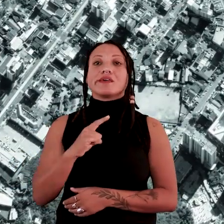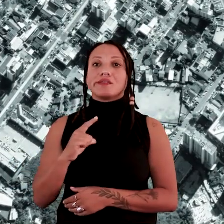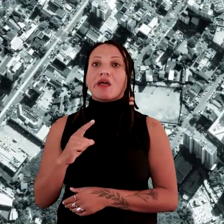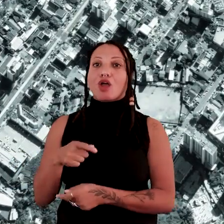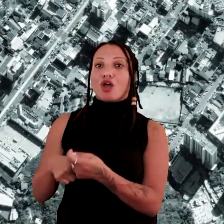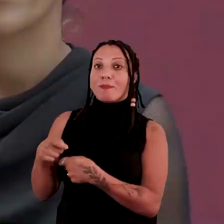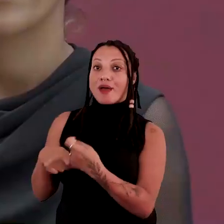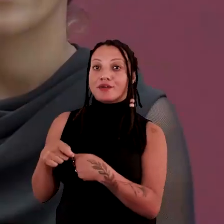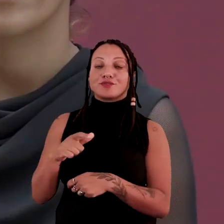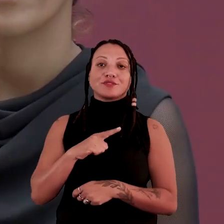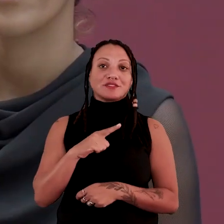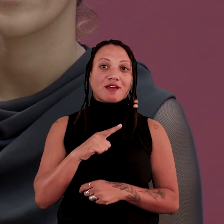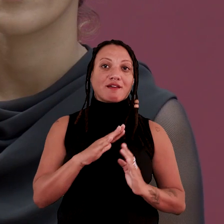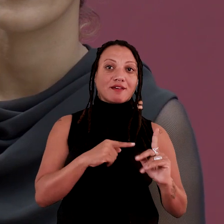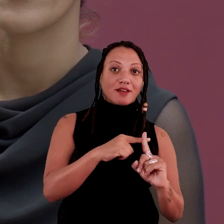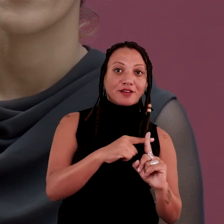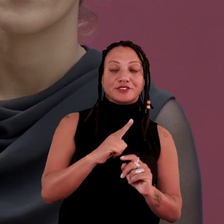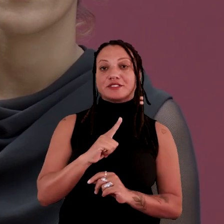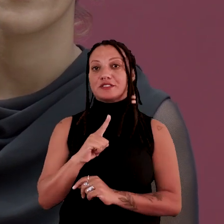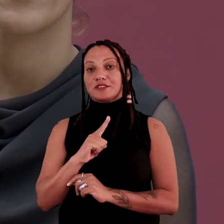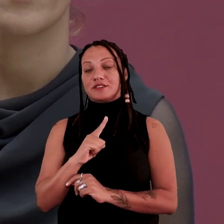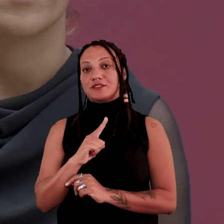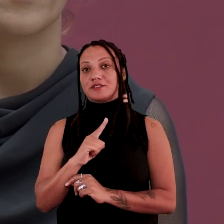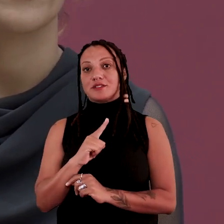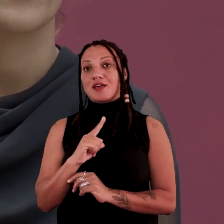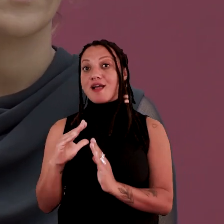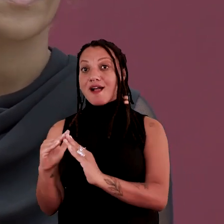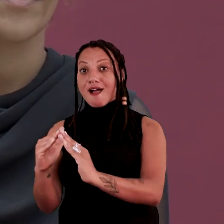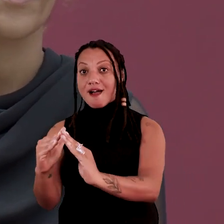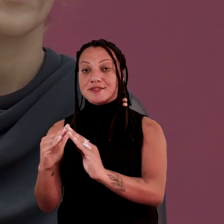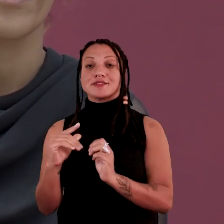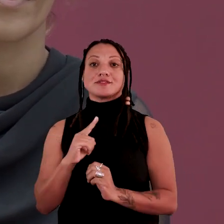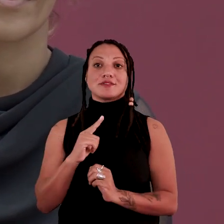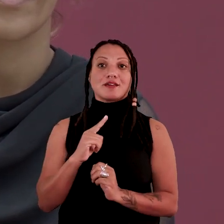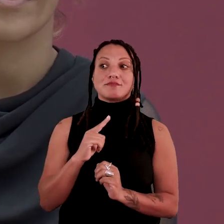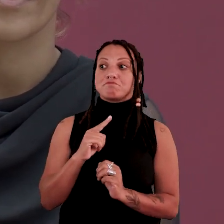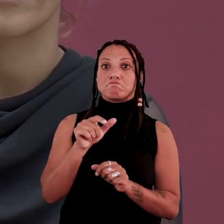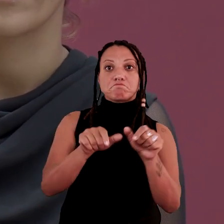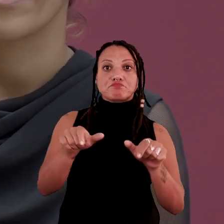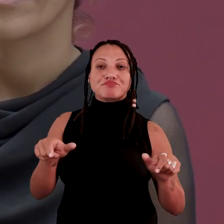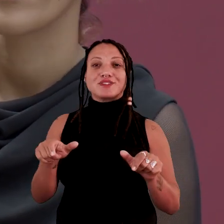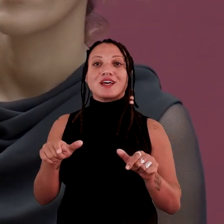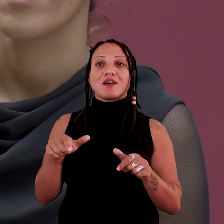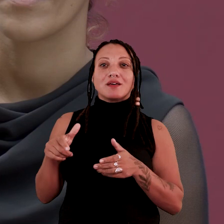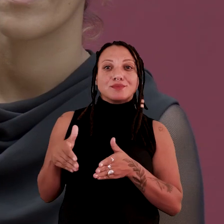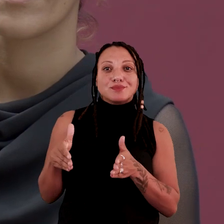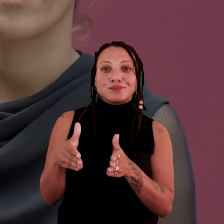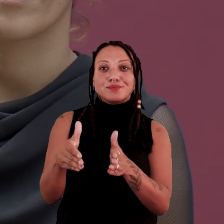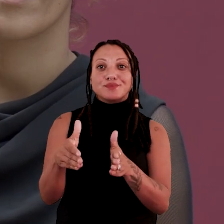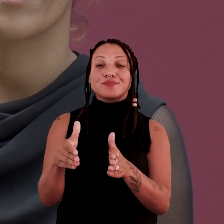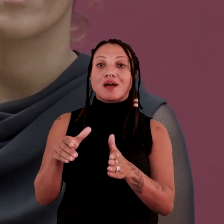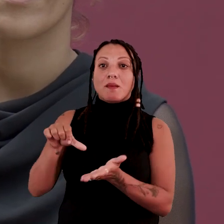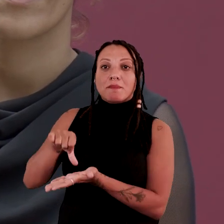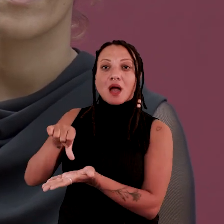pôde levantar trechos da história, aspectos identitários do bairro e trabalhar esse percurso que leva